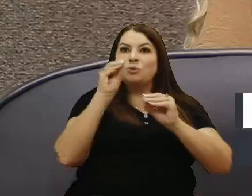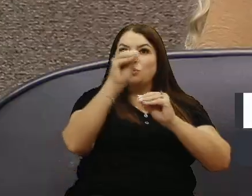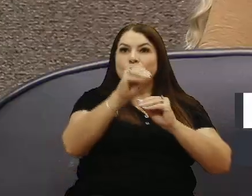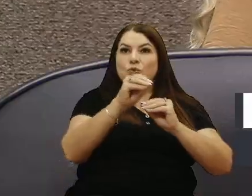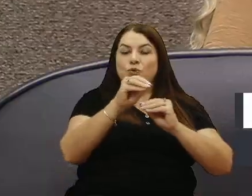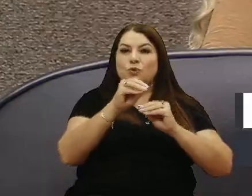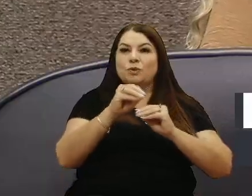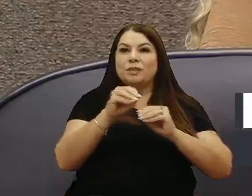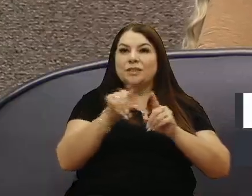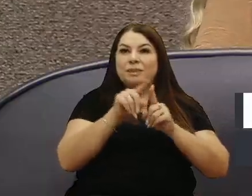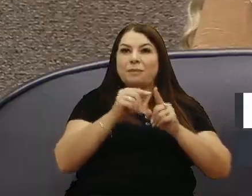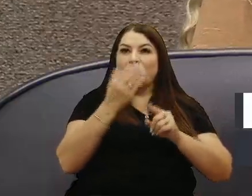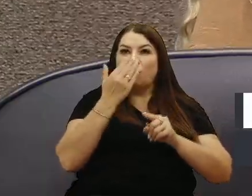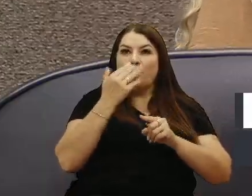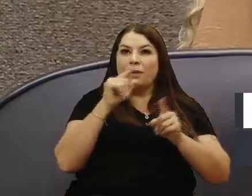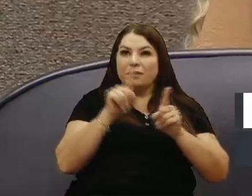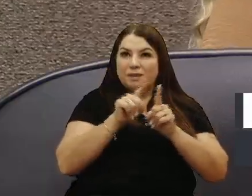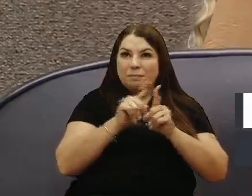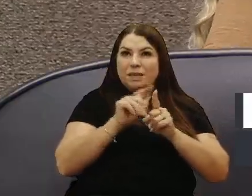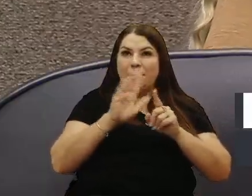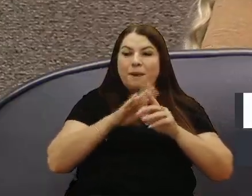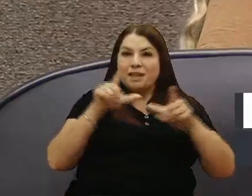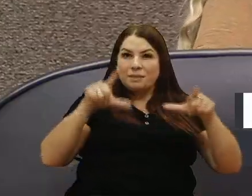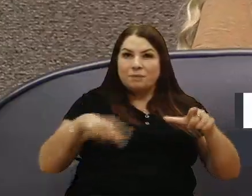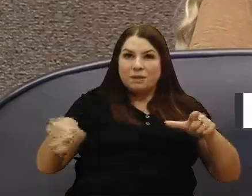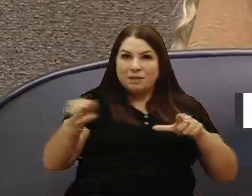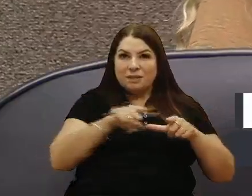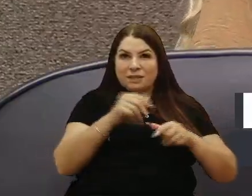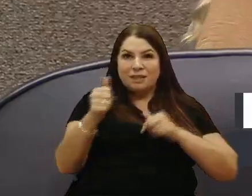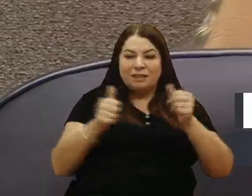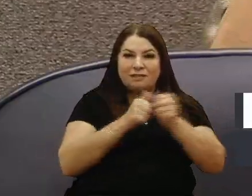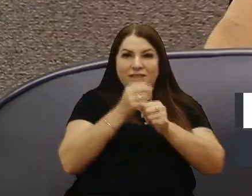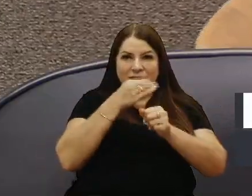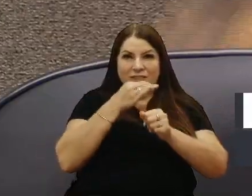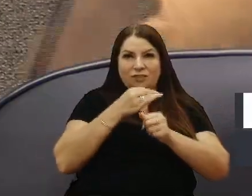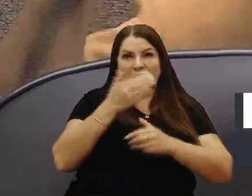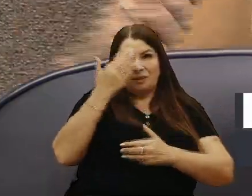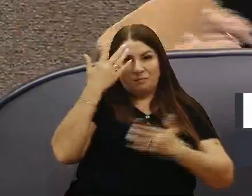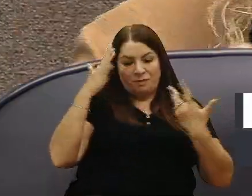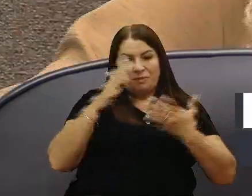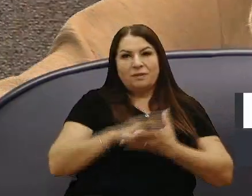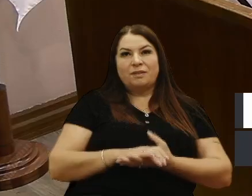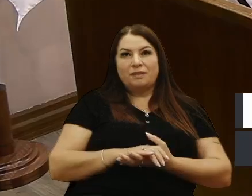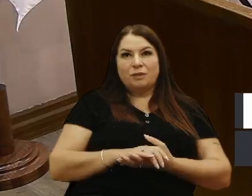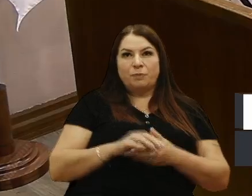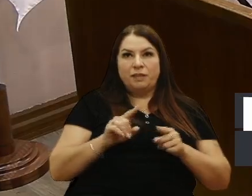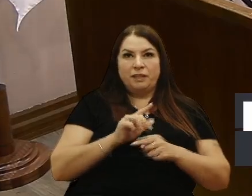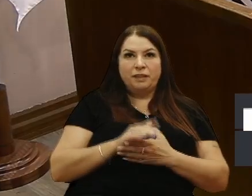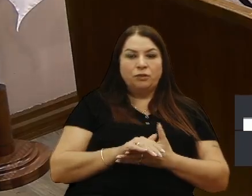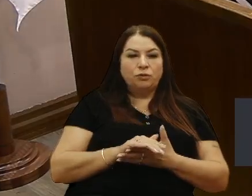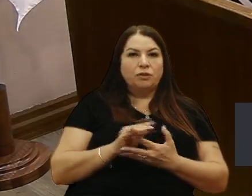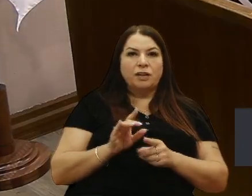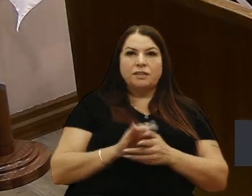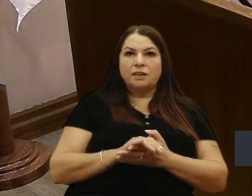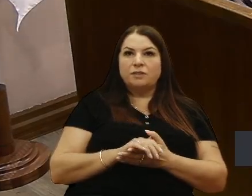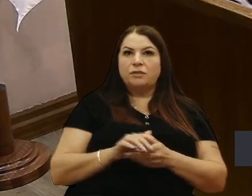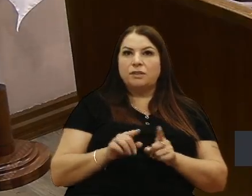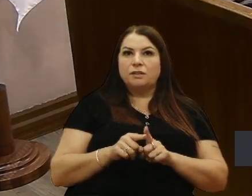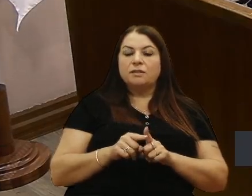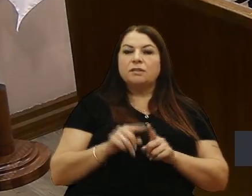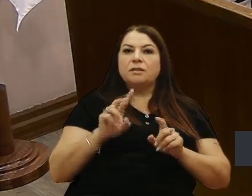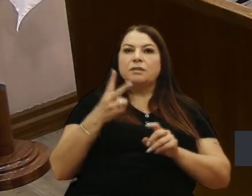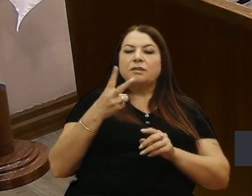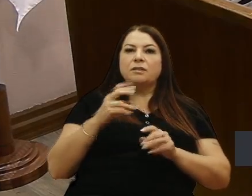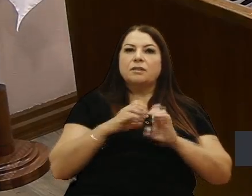parte da alimentação também ficou bom, porque deu mais espaço também para o revés. Então, parabéns. Obrigada. E é isso, né? Não são 2